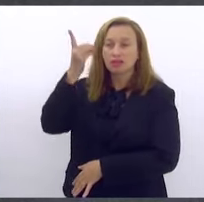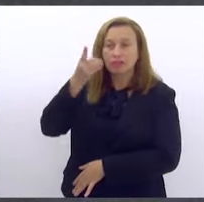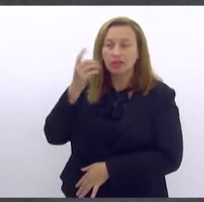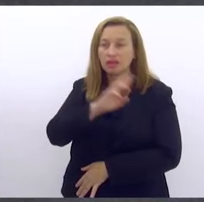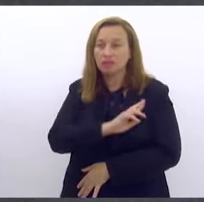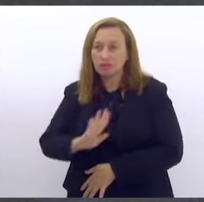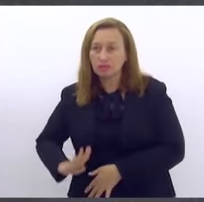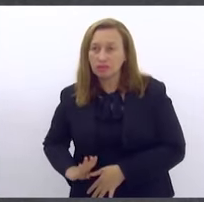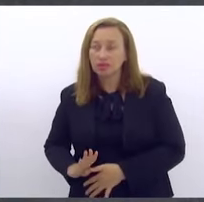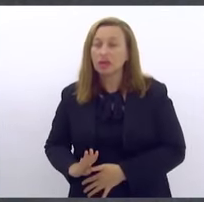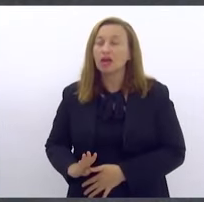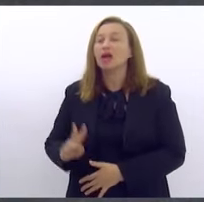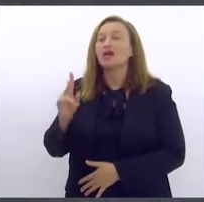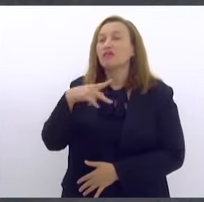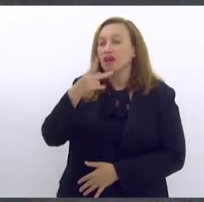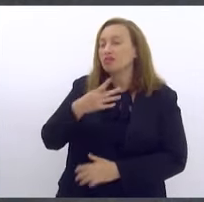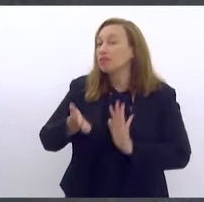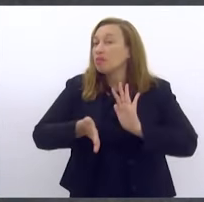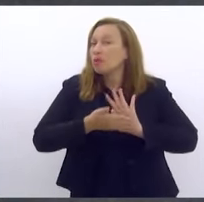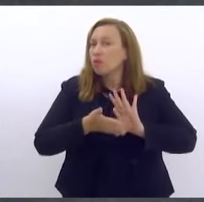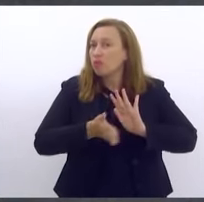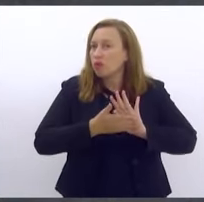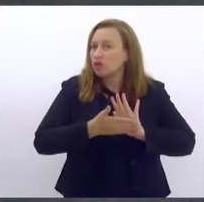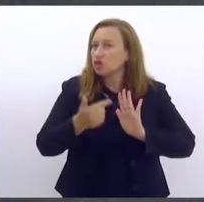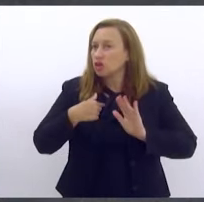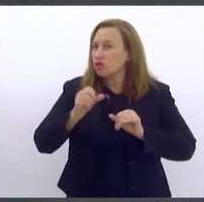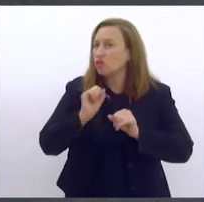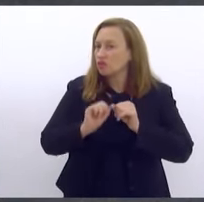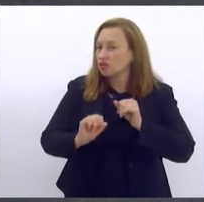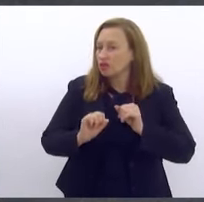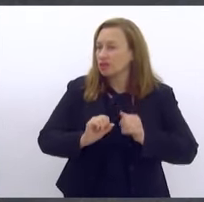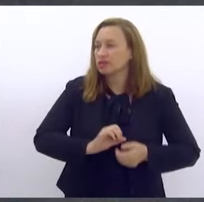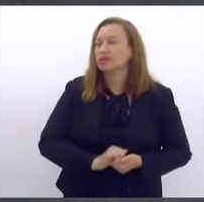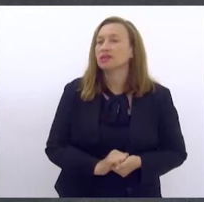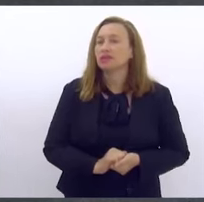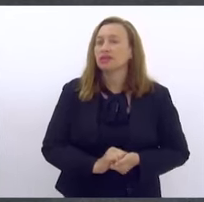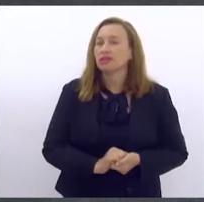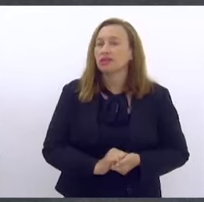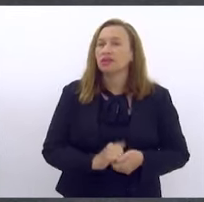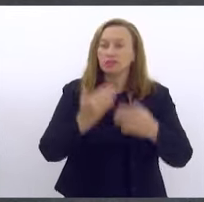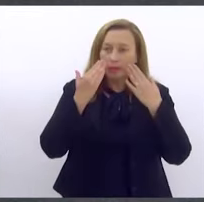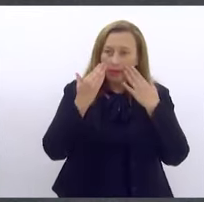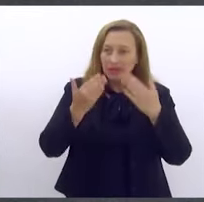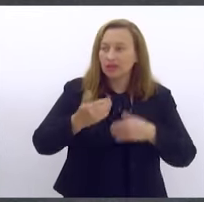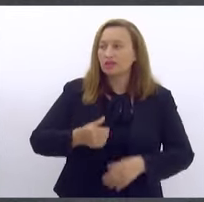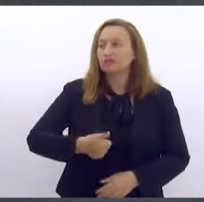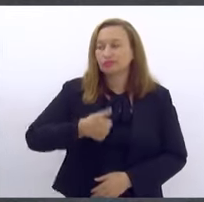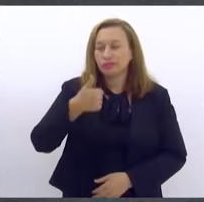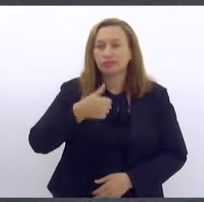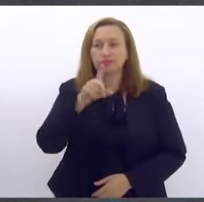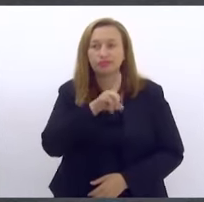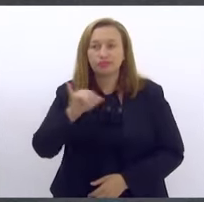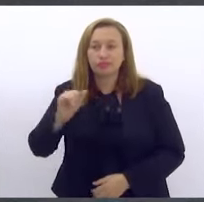falávamos agora mesmo daquela proposta que eu fiz, que Vossa Excelência disse que vai apresentar nos primeiros dias do ano que vem, uma